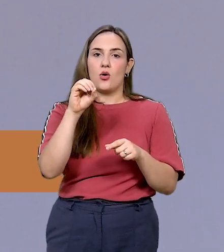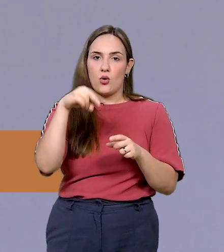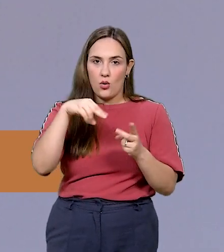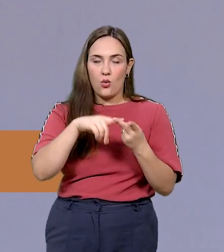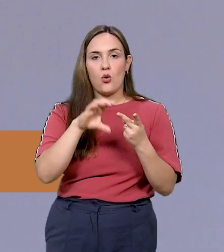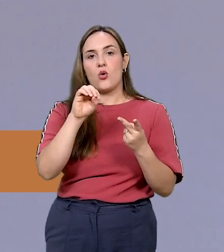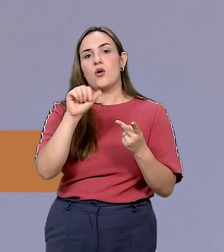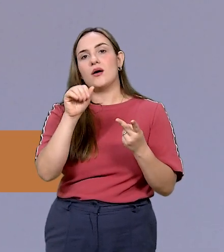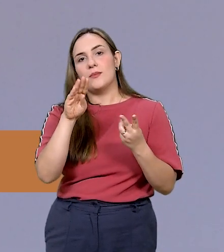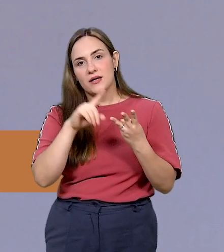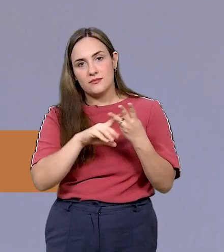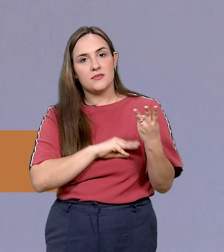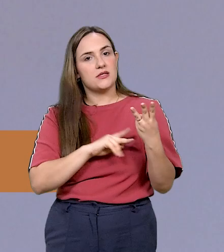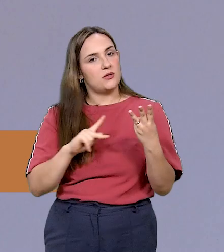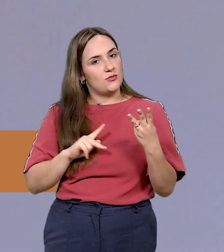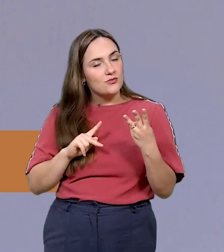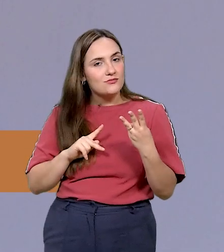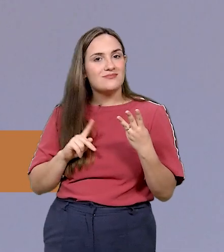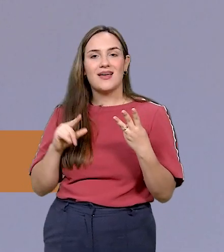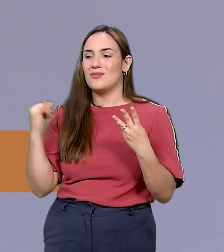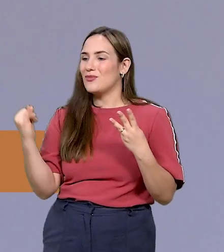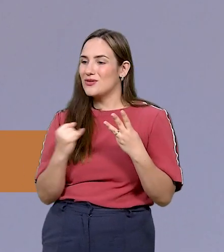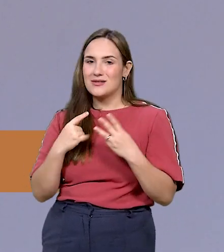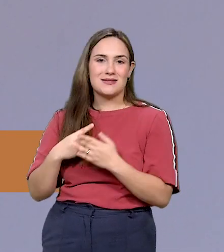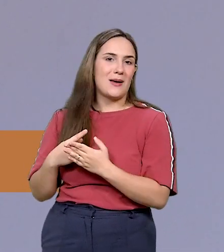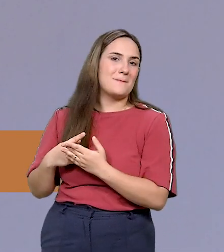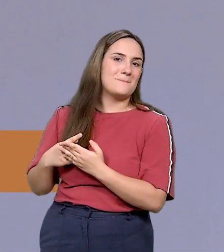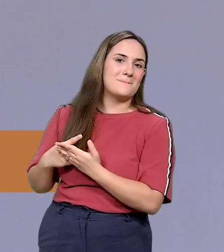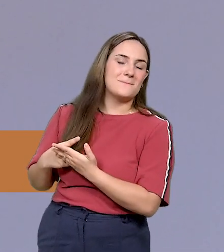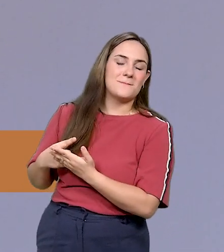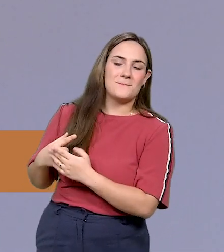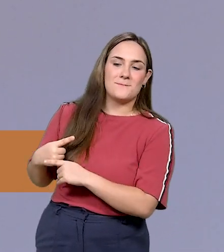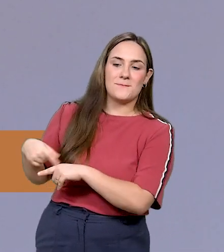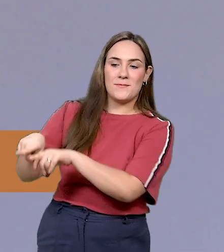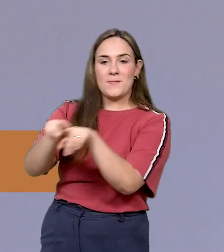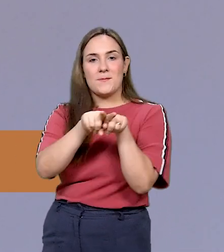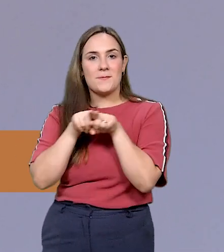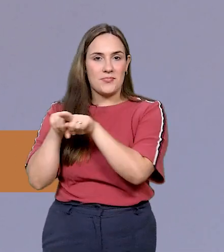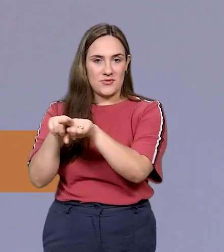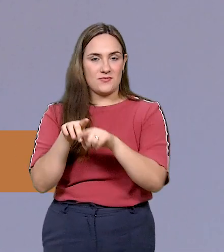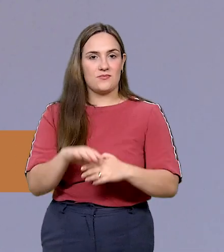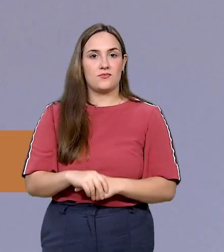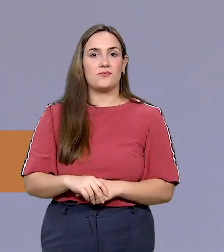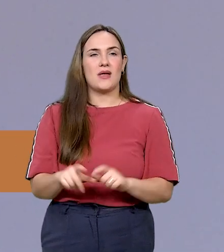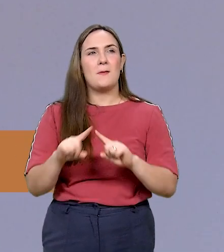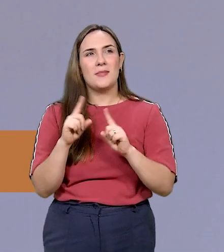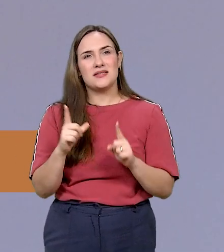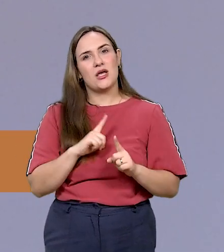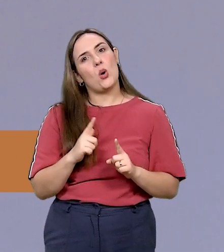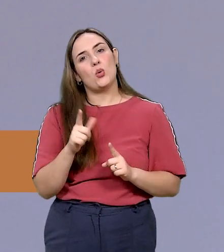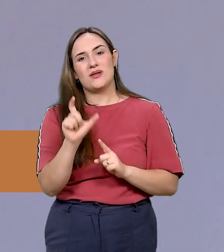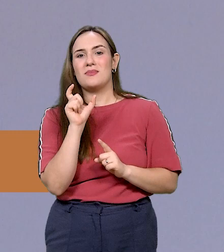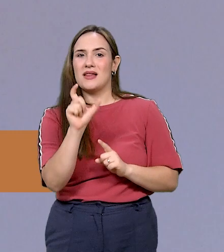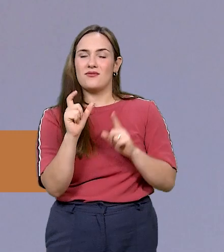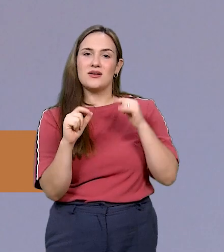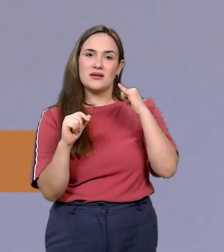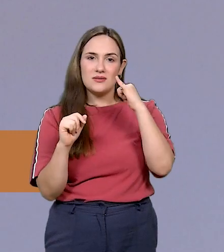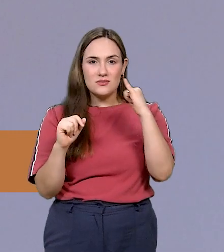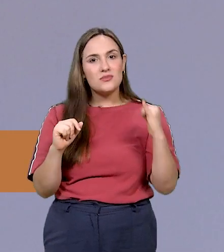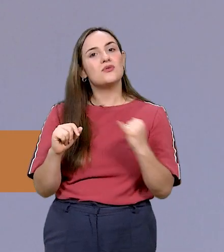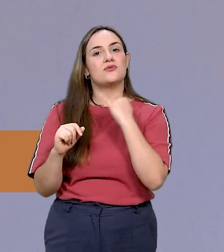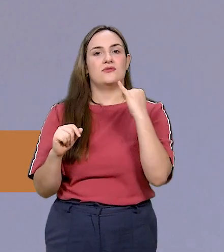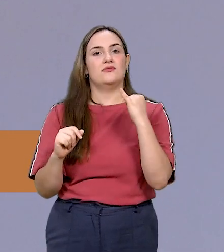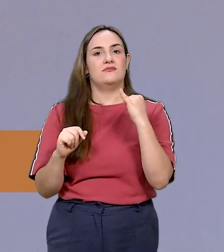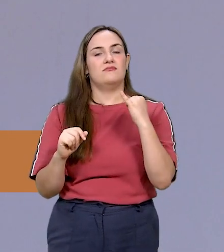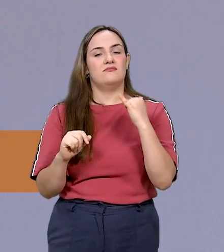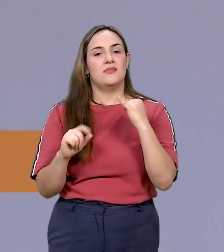Ministério Público. Então, tudo isso tem sido importante. Mas tem uma outra palavra-chave que tem me movido muito,